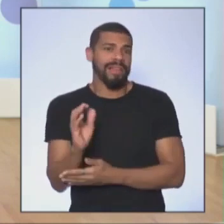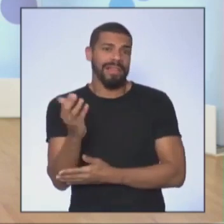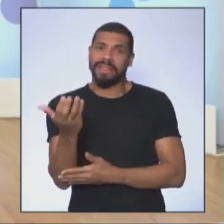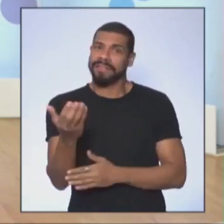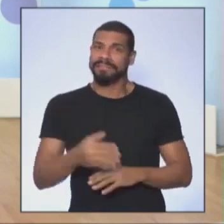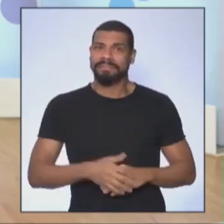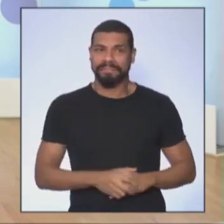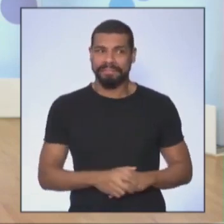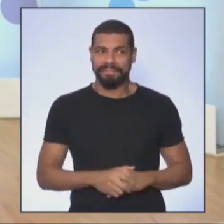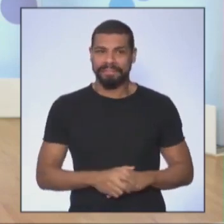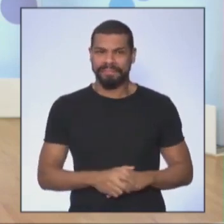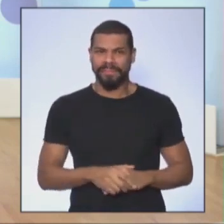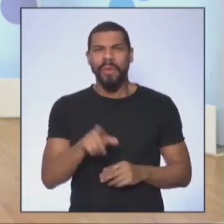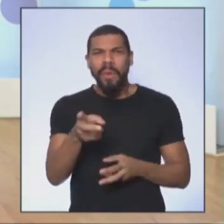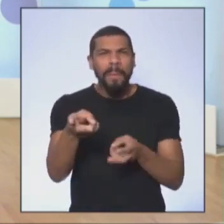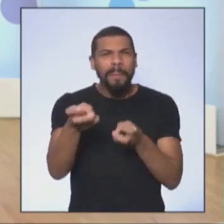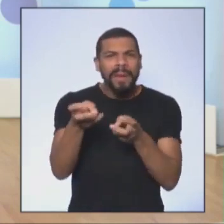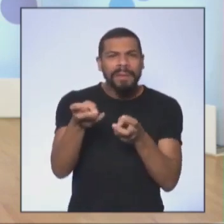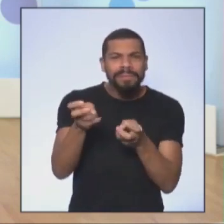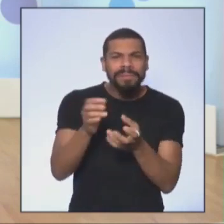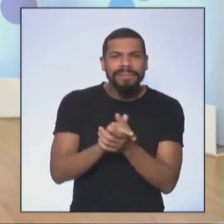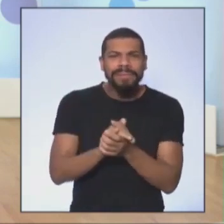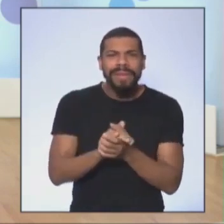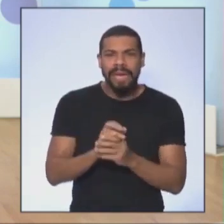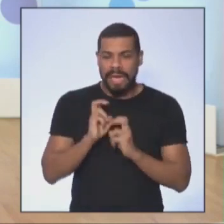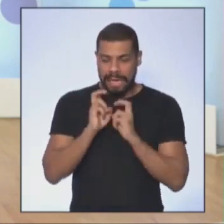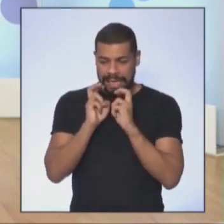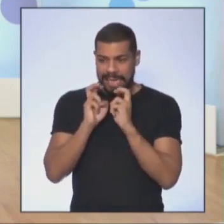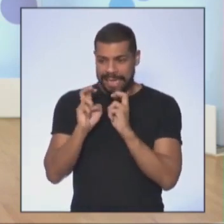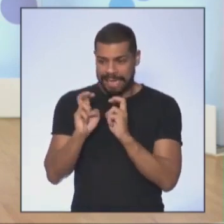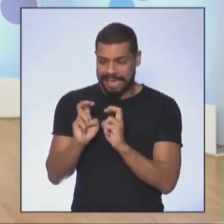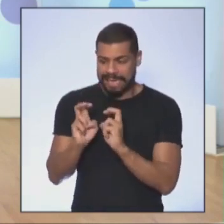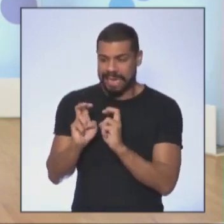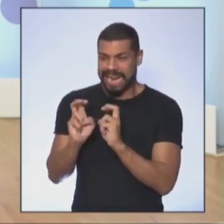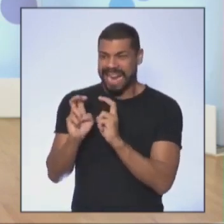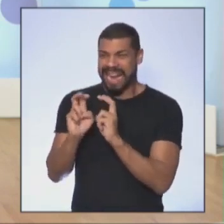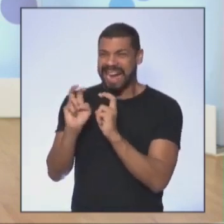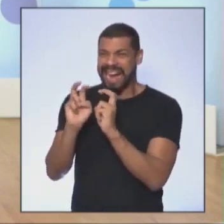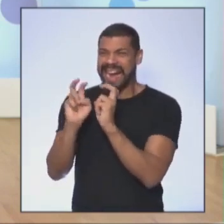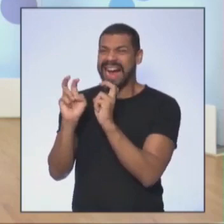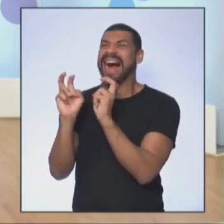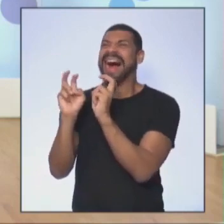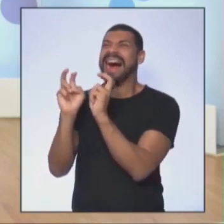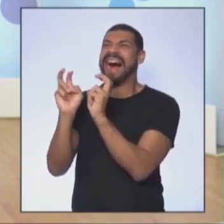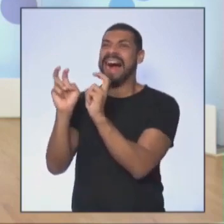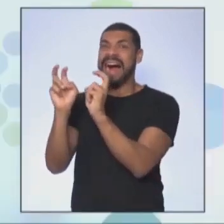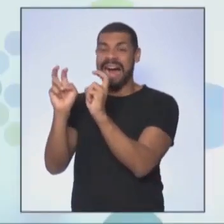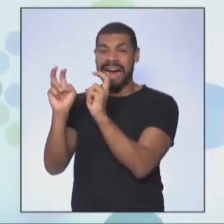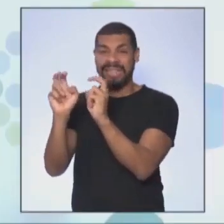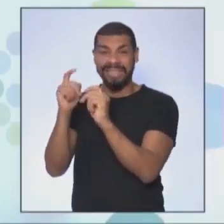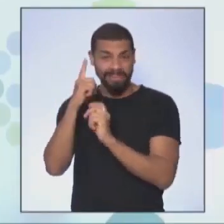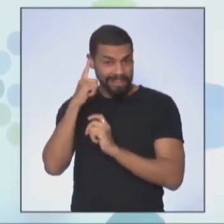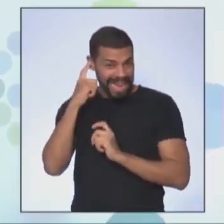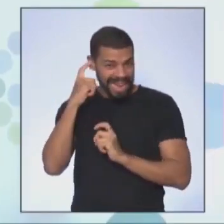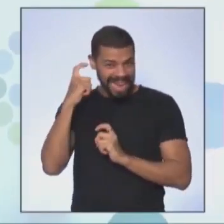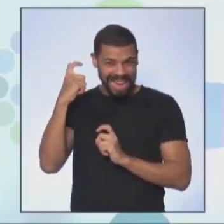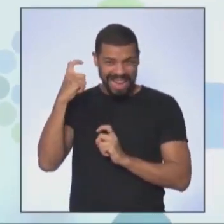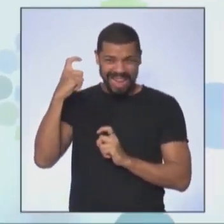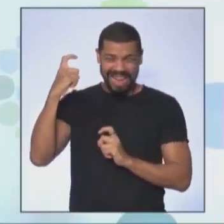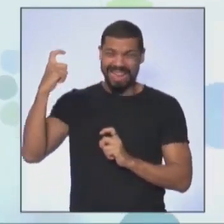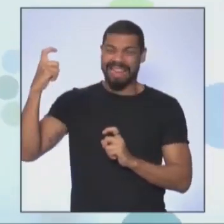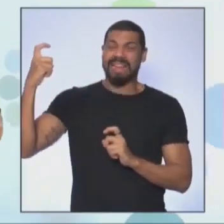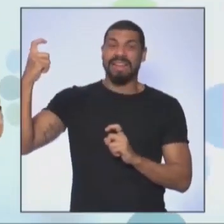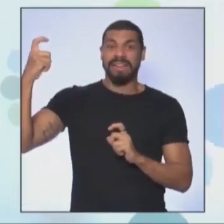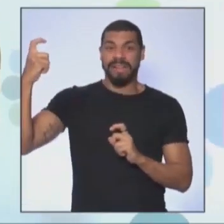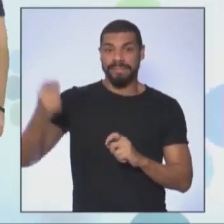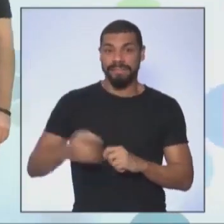nada. Vocês perceberam que o Francisco começou a aumentar a frequência? Ou seja, cada vez a voz dele, o som que ele emitia começou a ficar cada vez mais